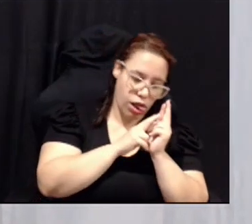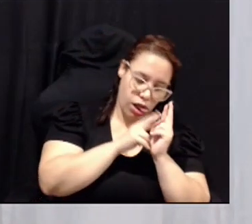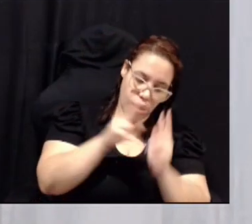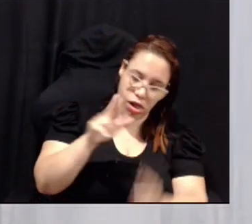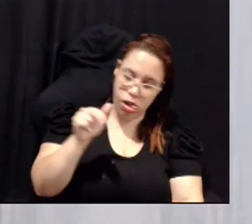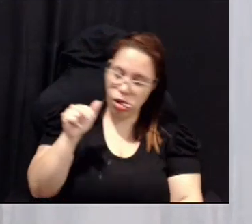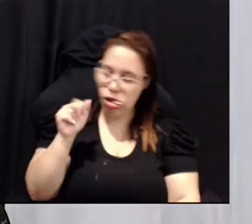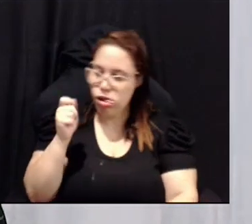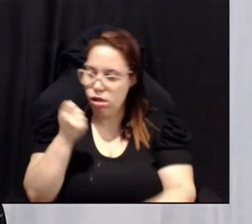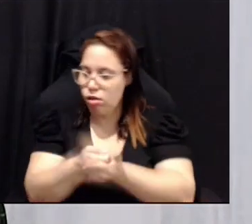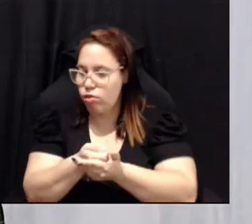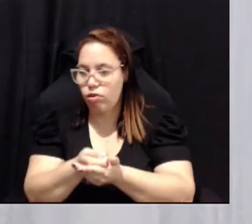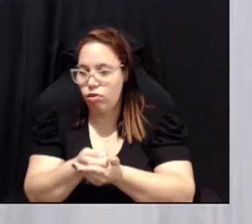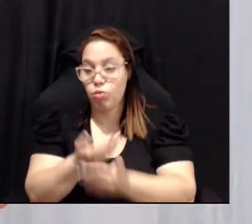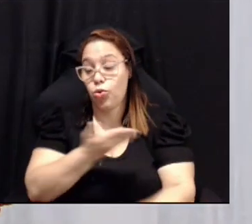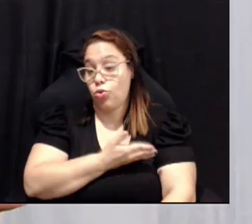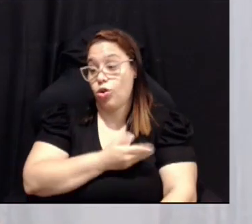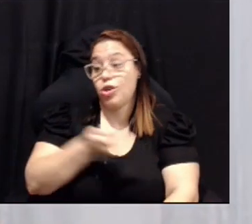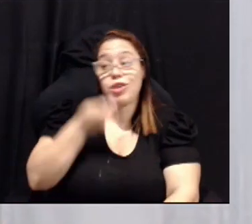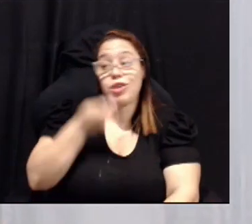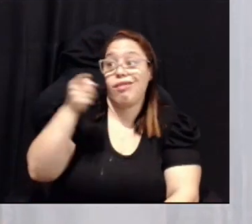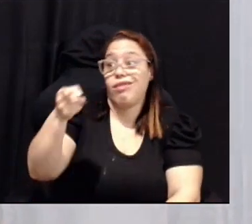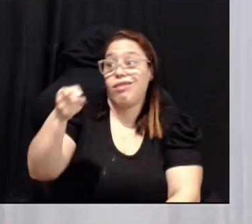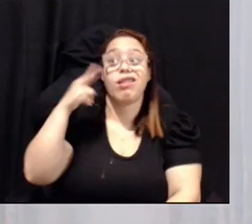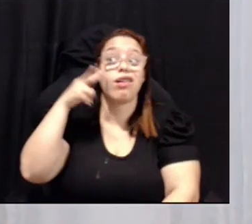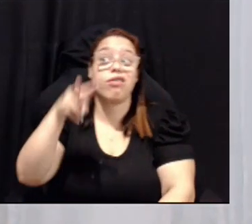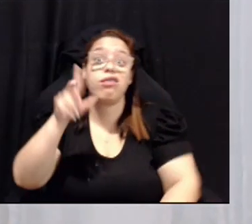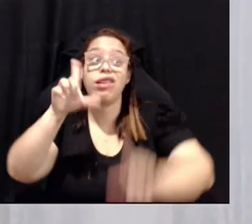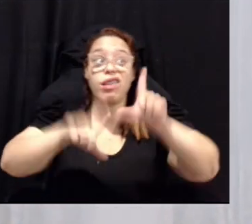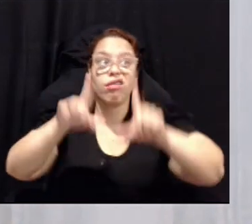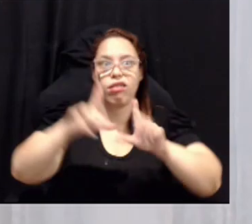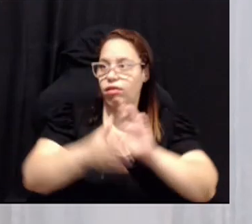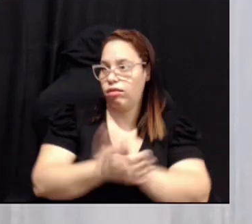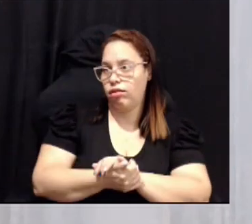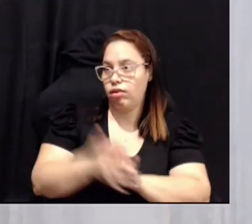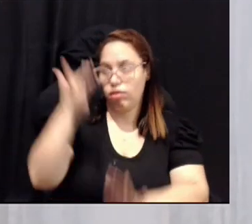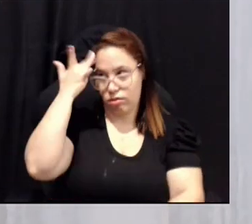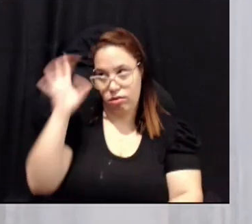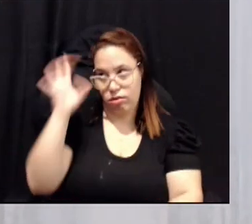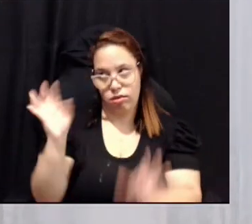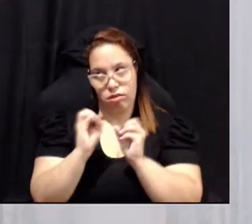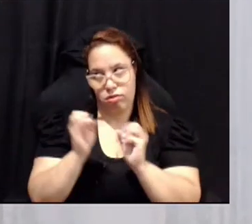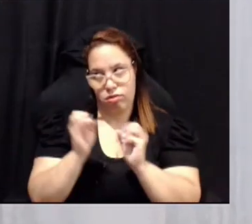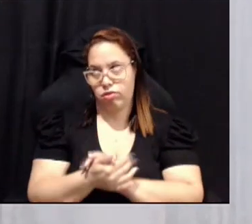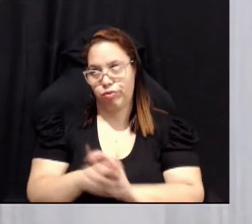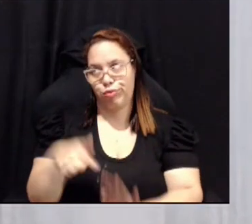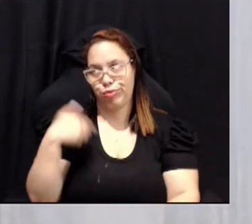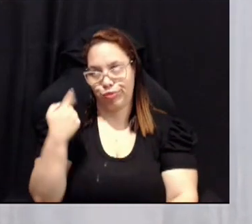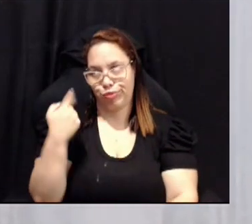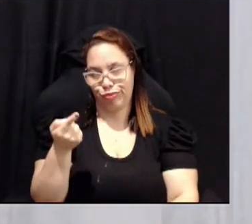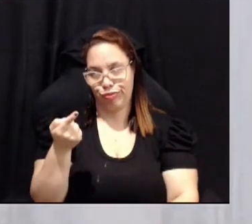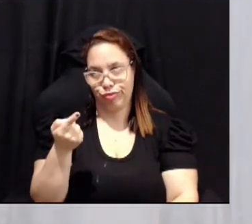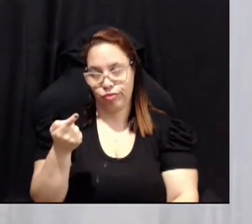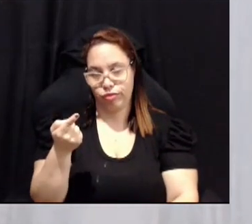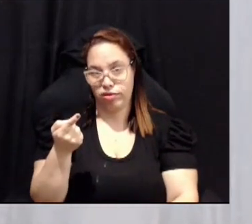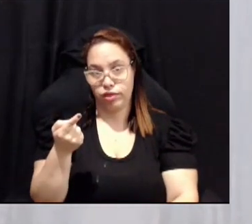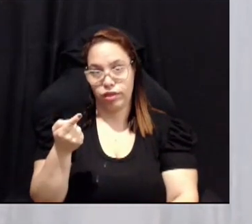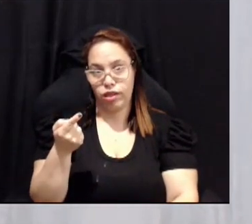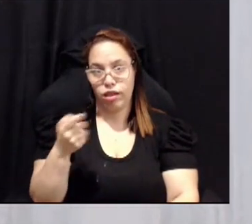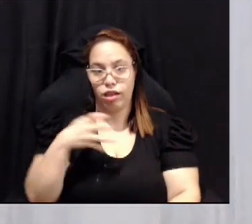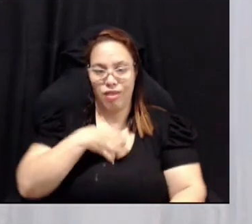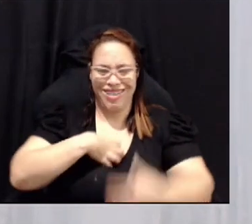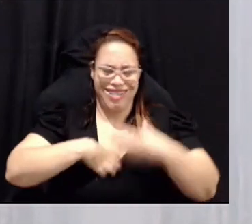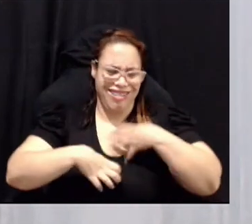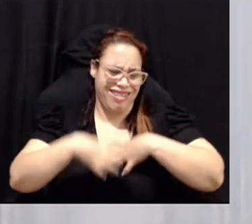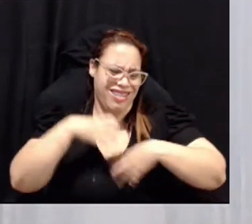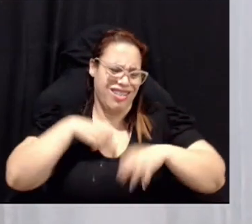porque o seu amigo falou, porque você viu na TV e você não entende nada. Porque depois você vai ficar com aquela angústia de saber o que vai